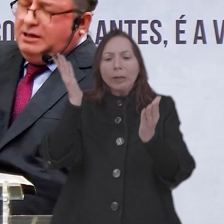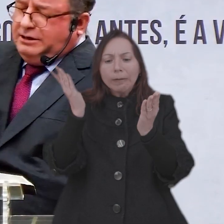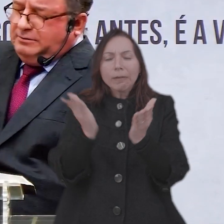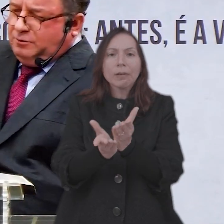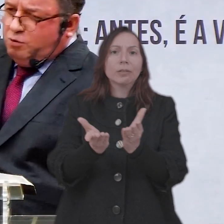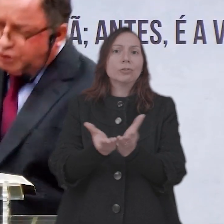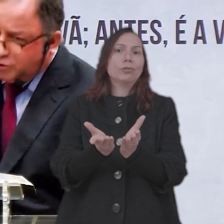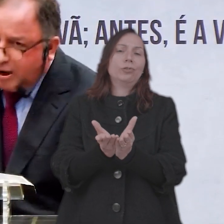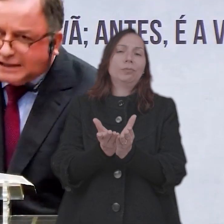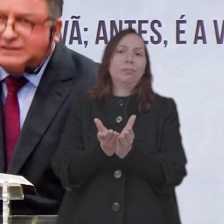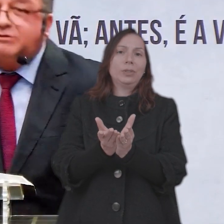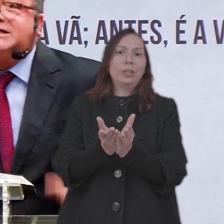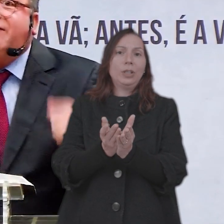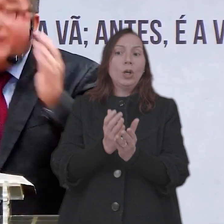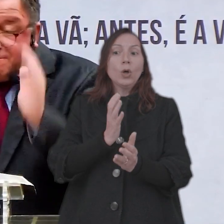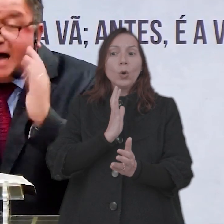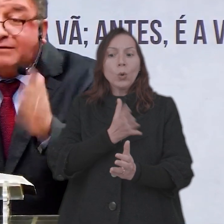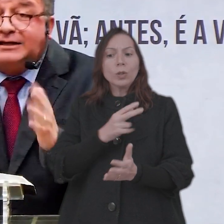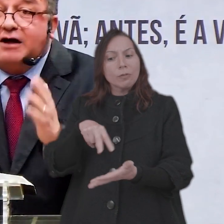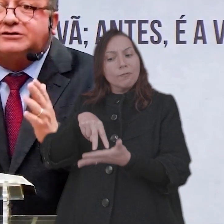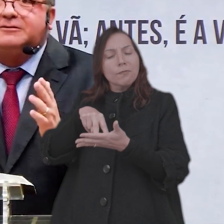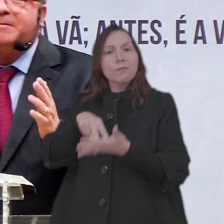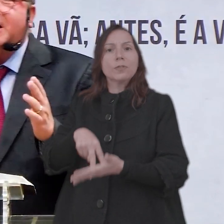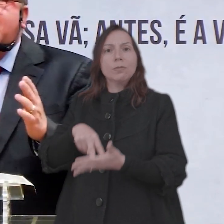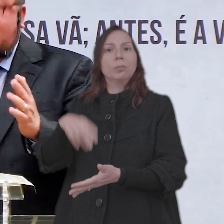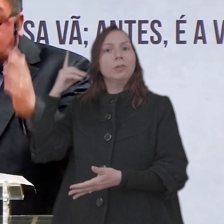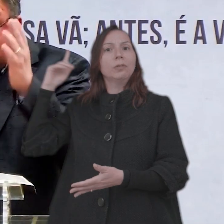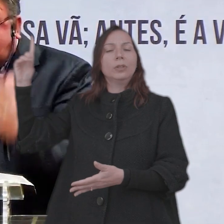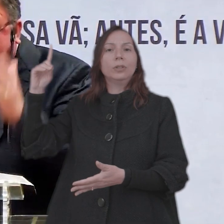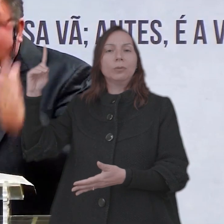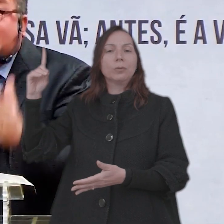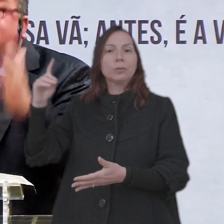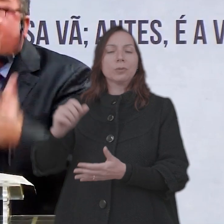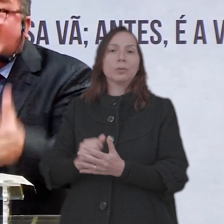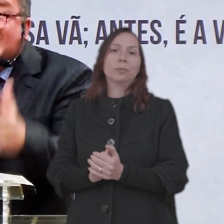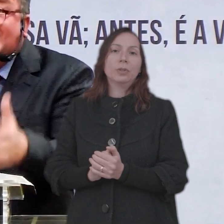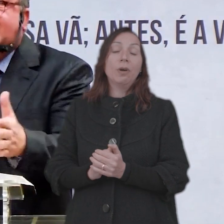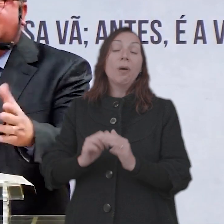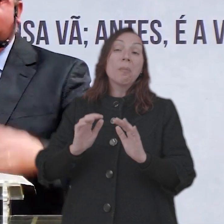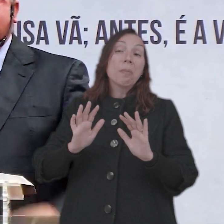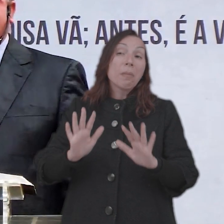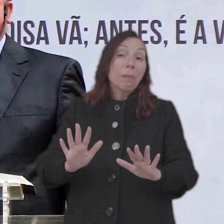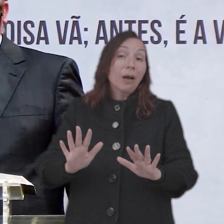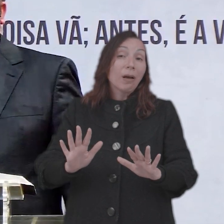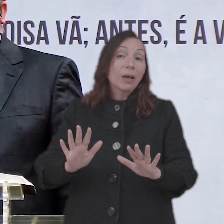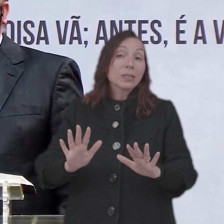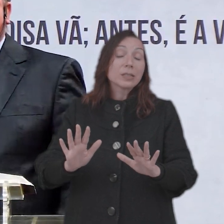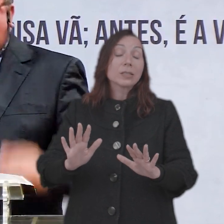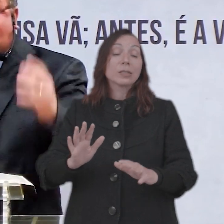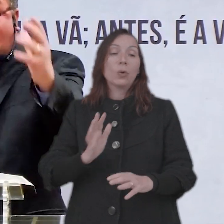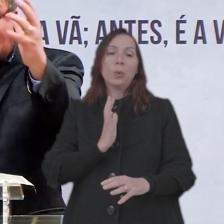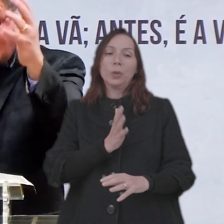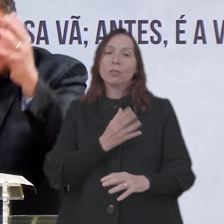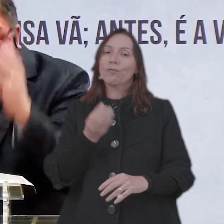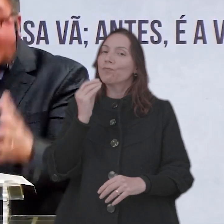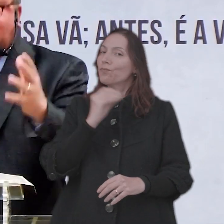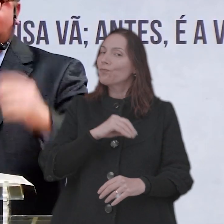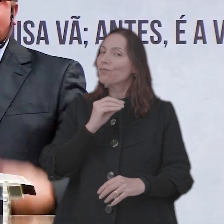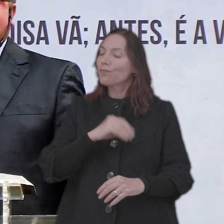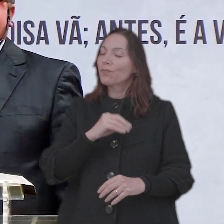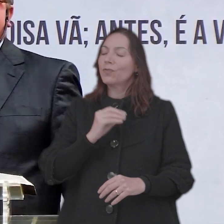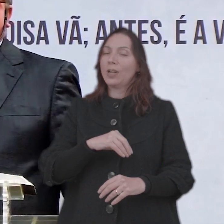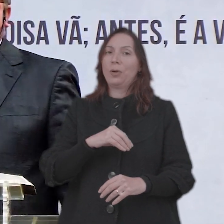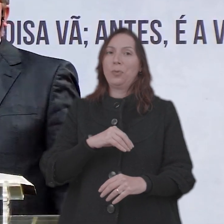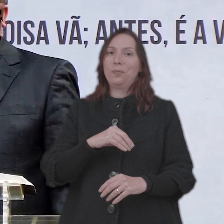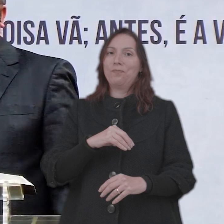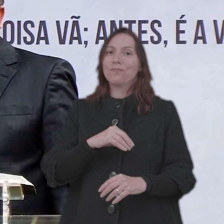pessoa cujo coração está firmado em Deus, mas o coração dele está enfraquecido. Ele está desanimado.